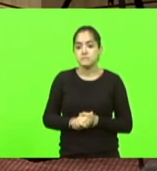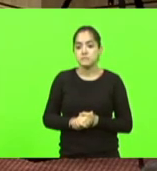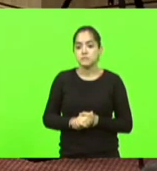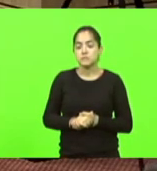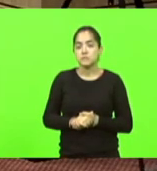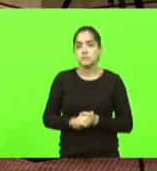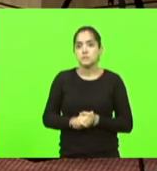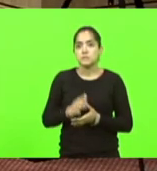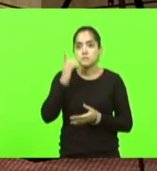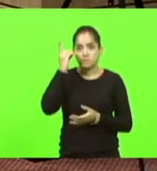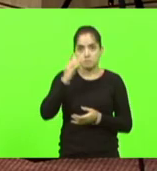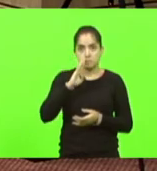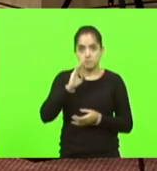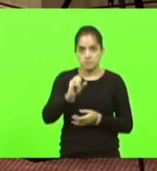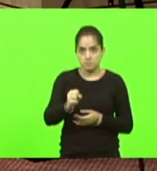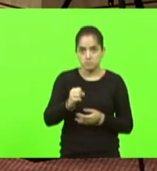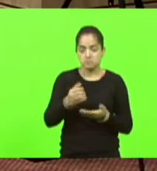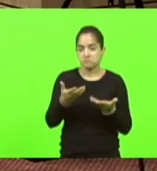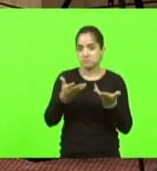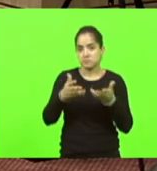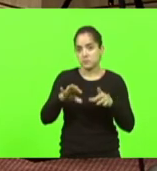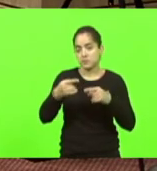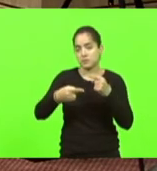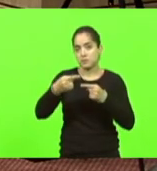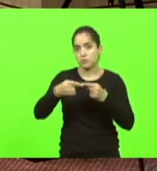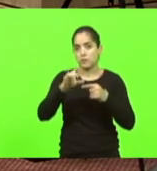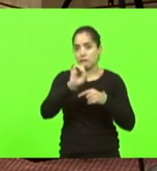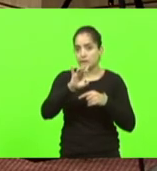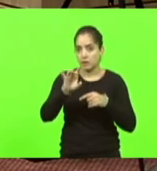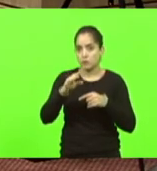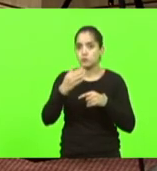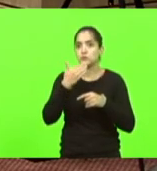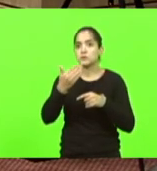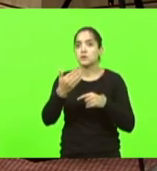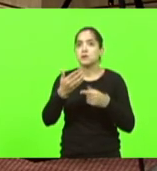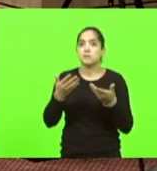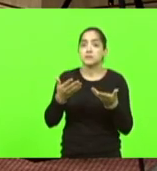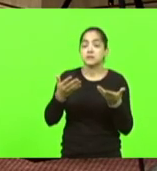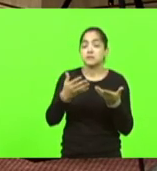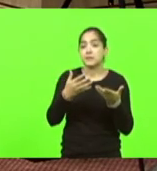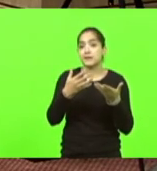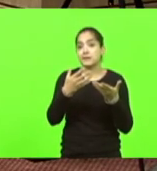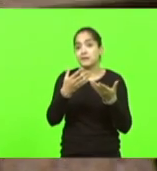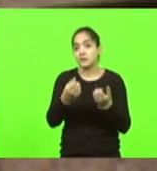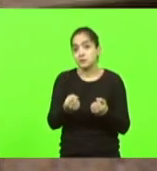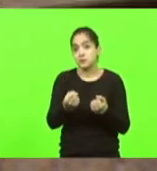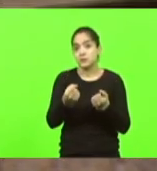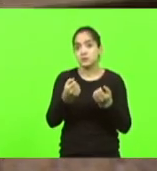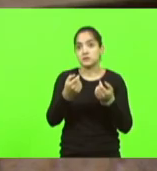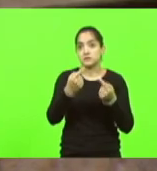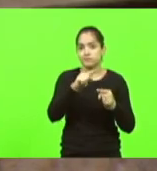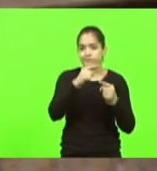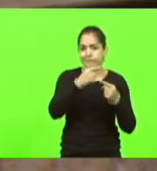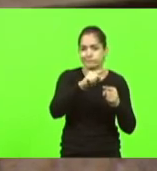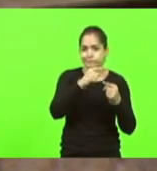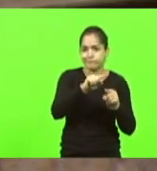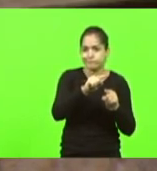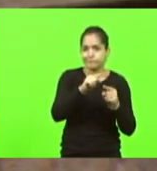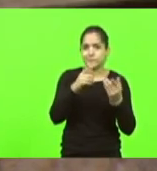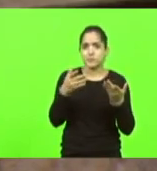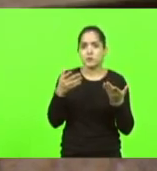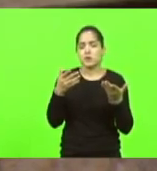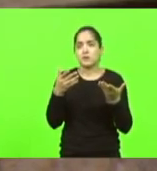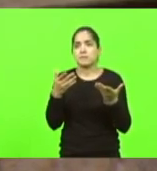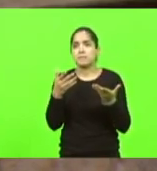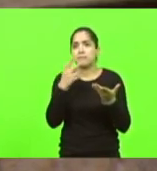presente eu não queria te bater cada 10 alimentos mas eu também não posso admitir esse plenário ser atacado Como Se nós estivéssemos fazendo